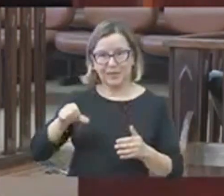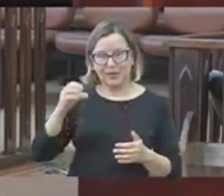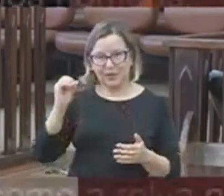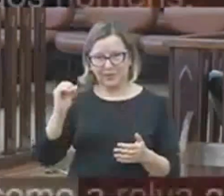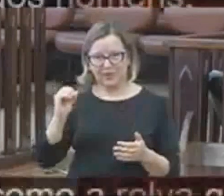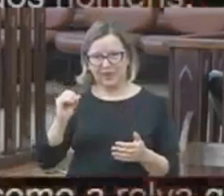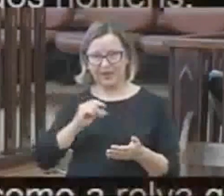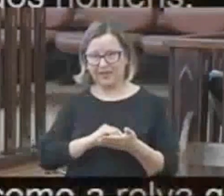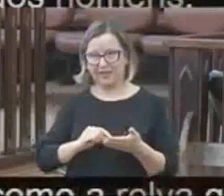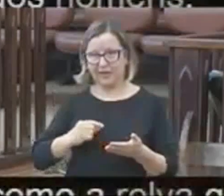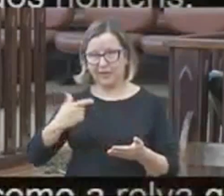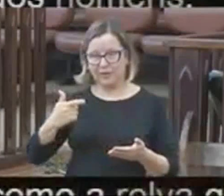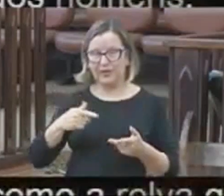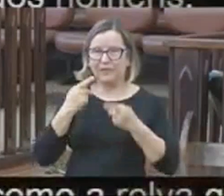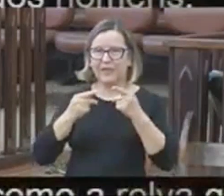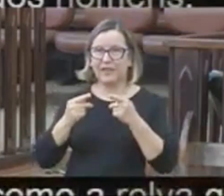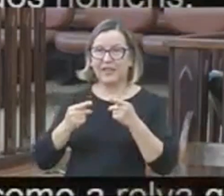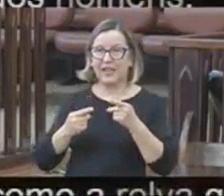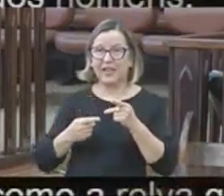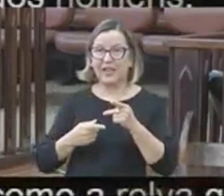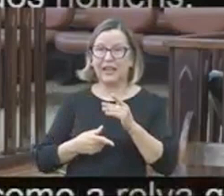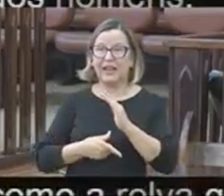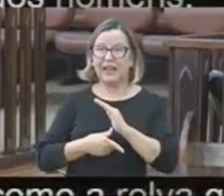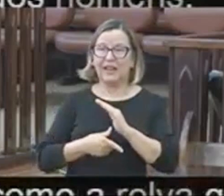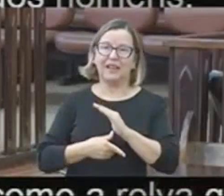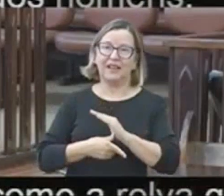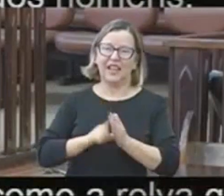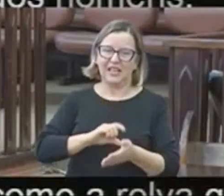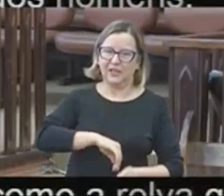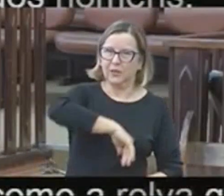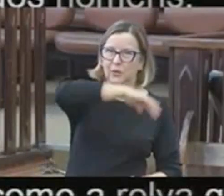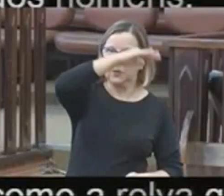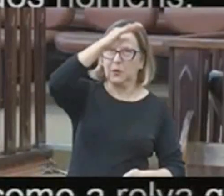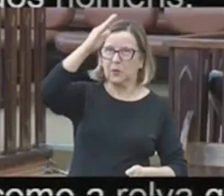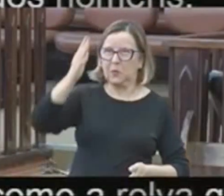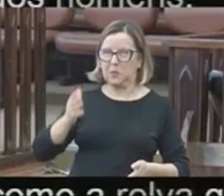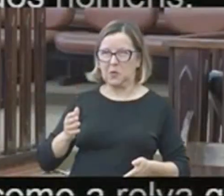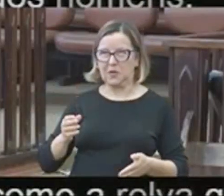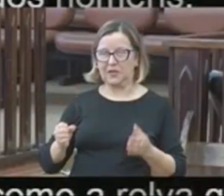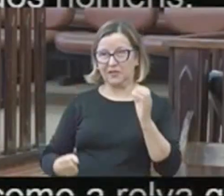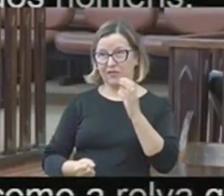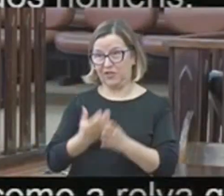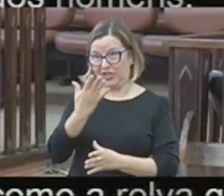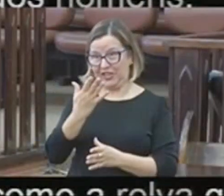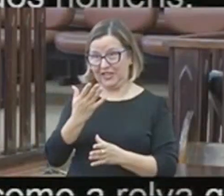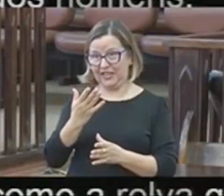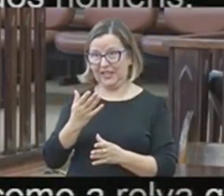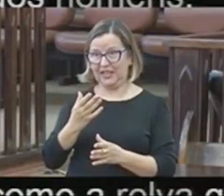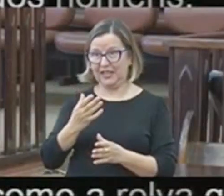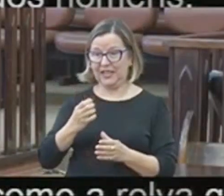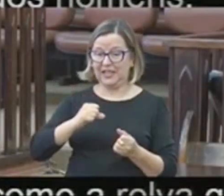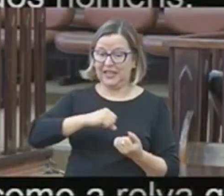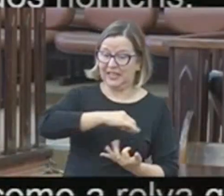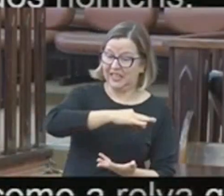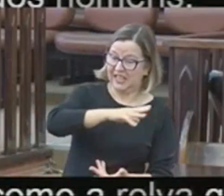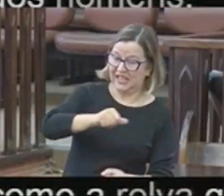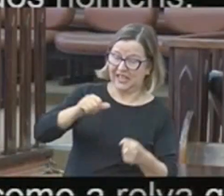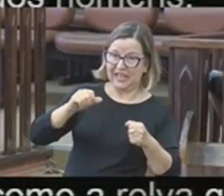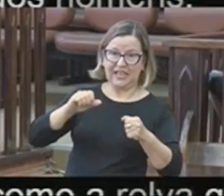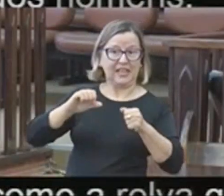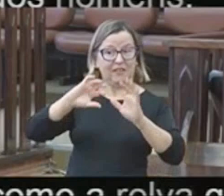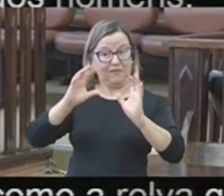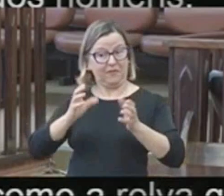que antes que os montes nascessem e se formassem a terra e o mundo, de eternidade